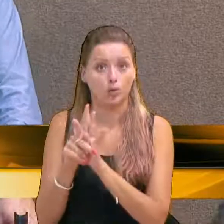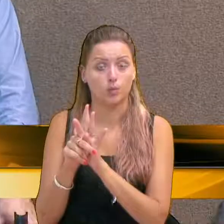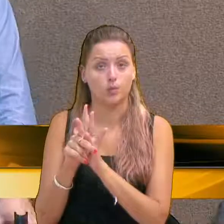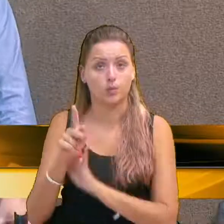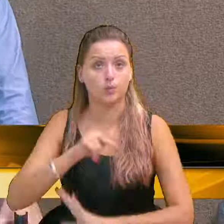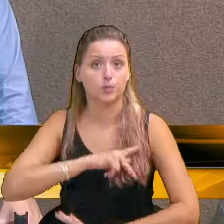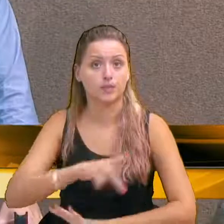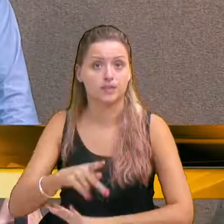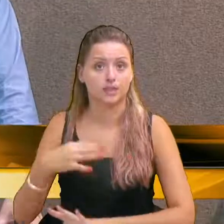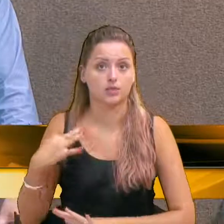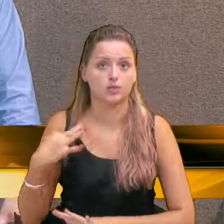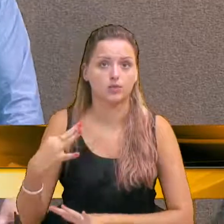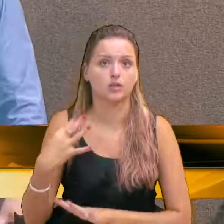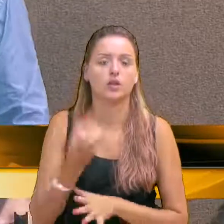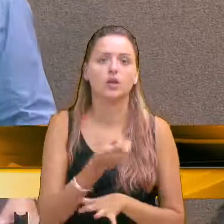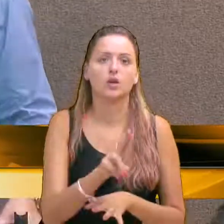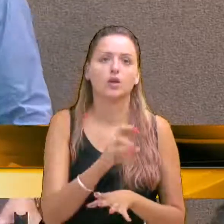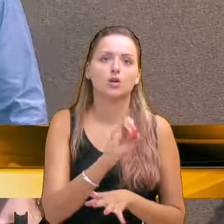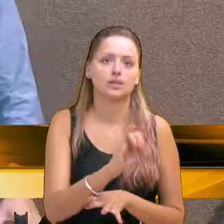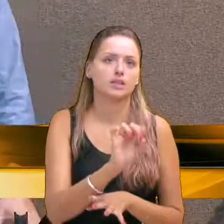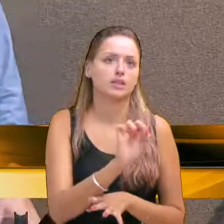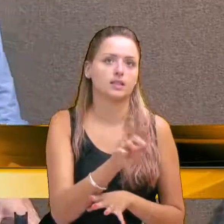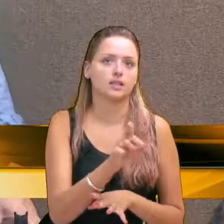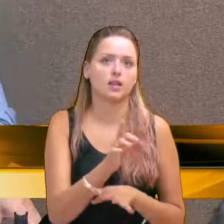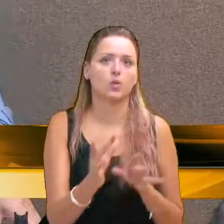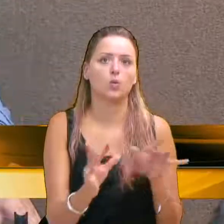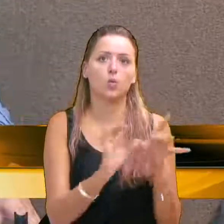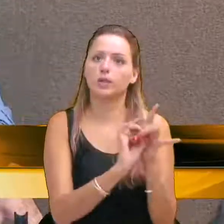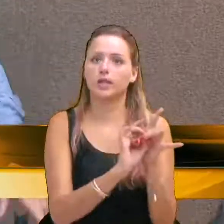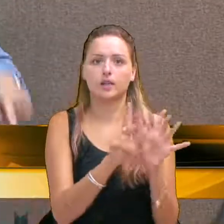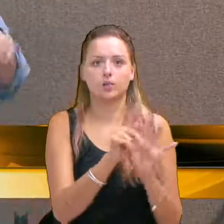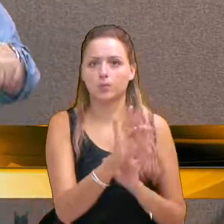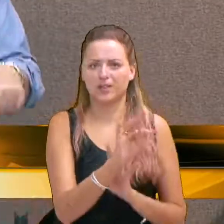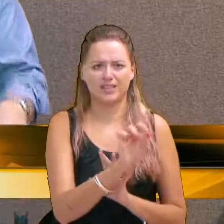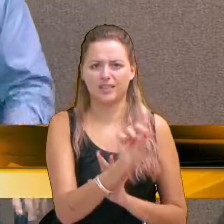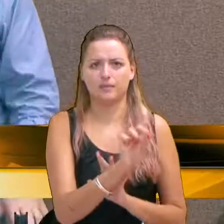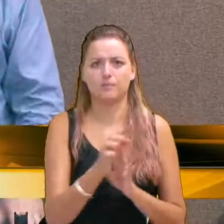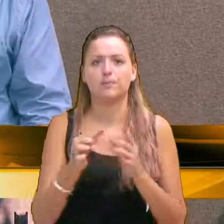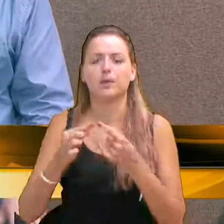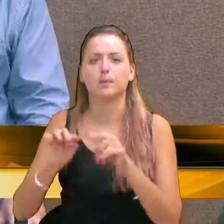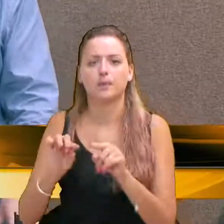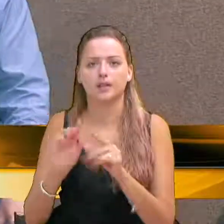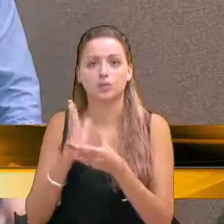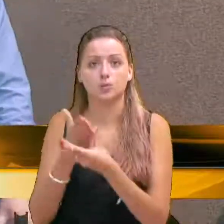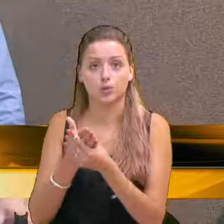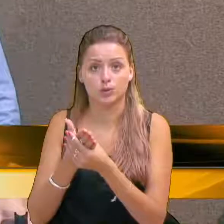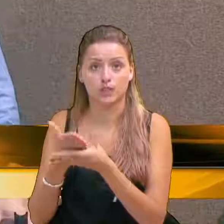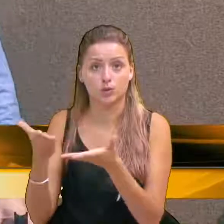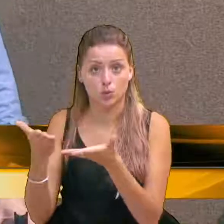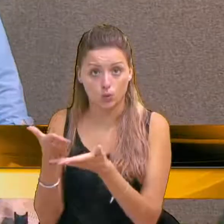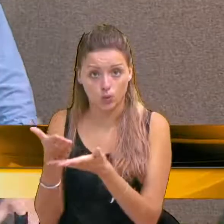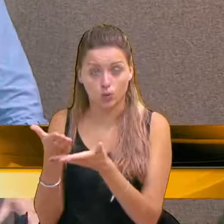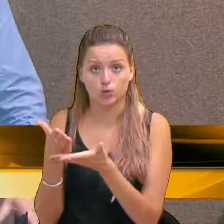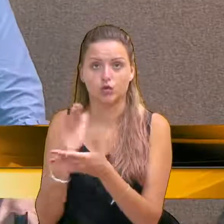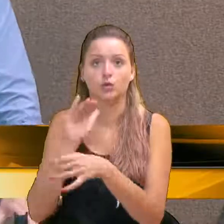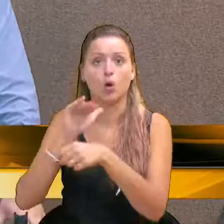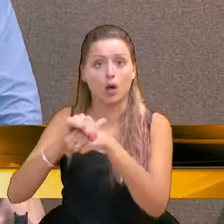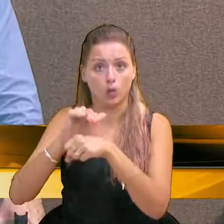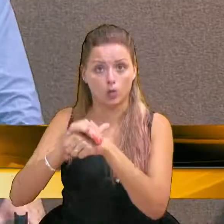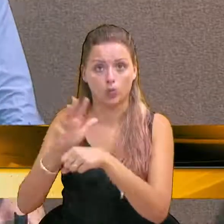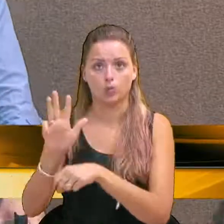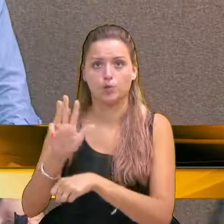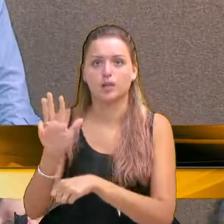Ou se fizermos alguma composição, não será com o PT. Mas neste processo específico da condenação do